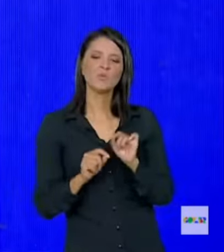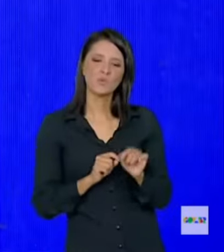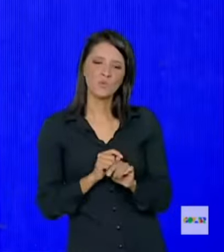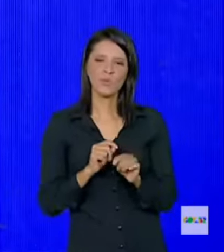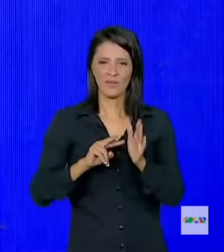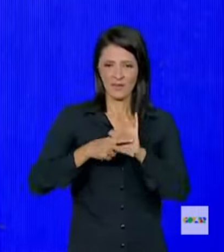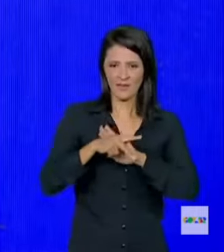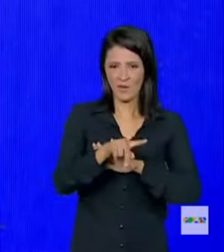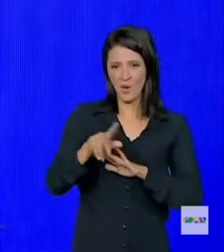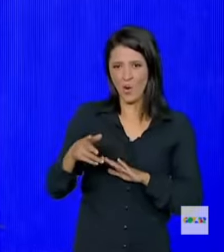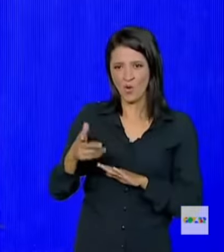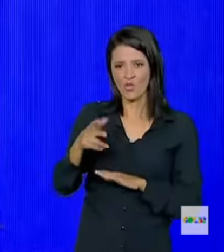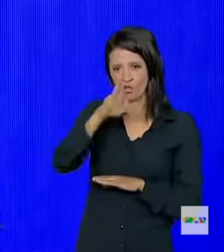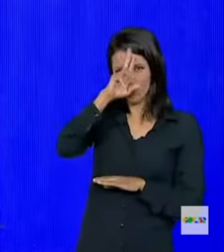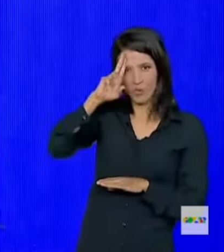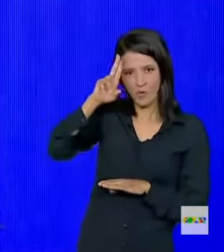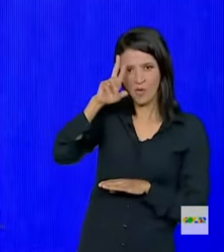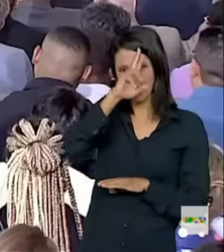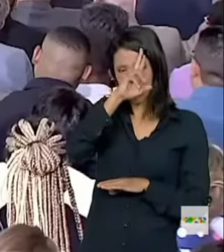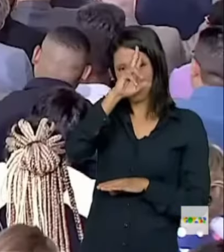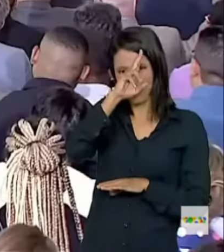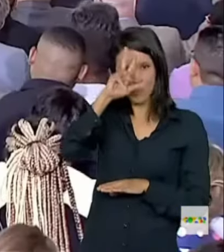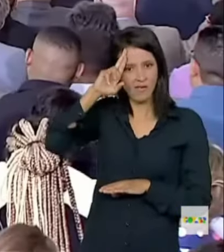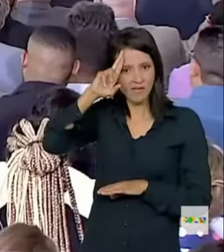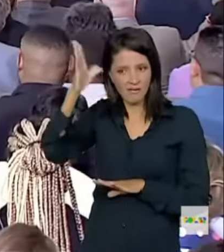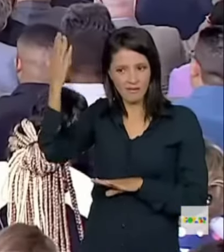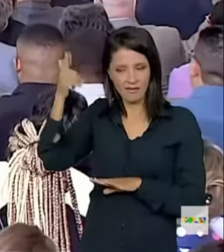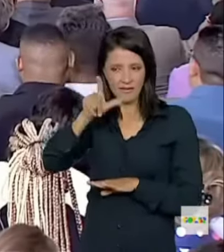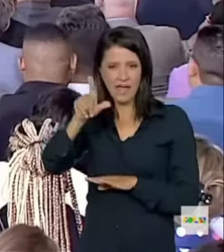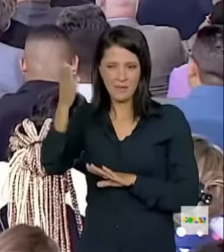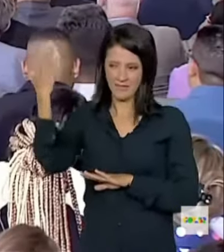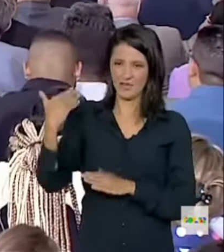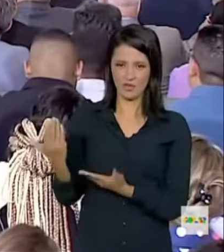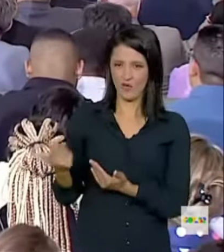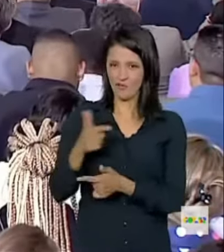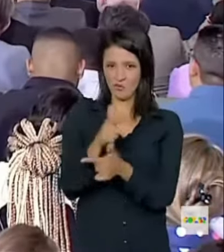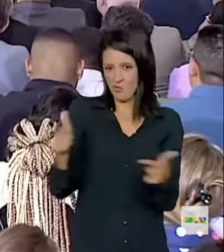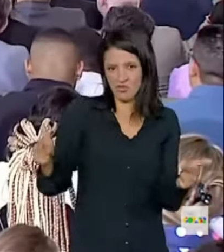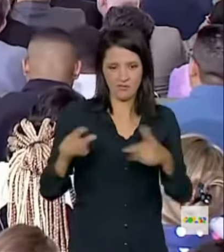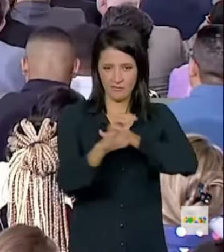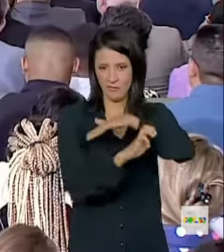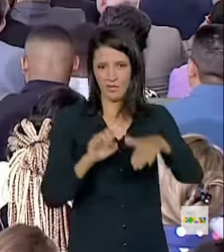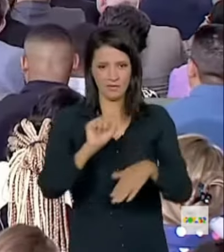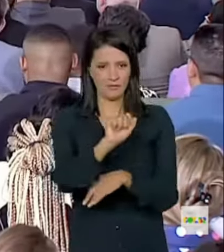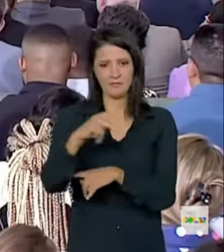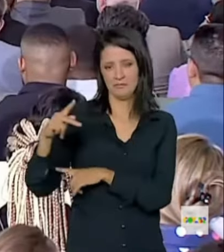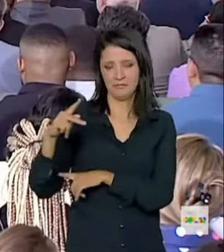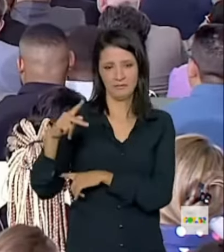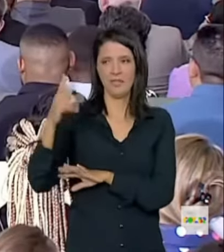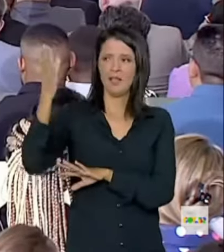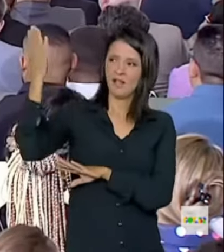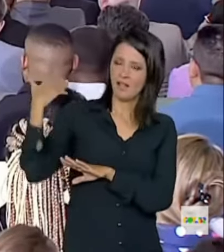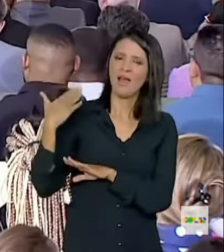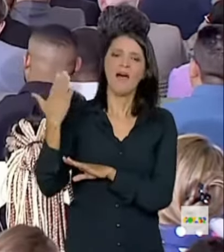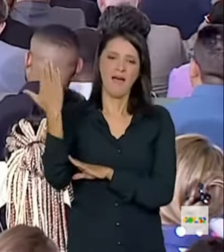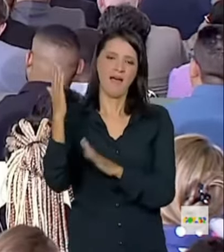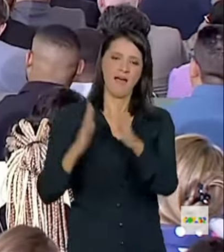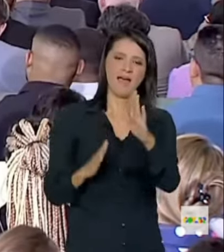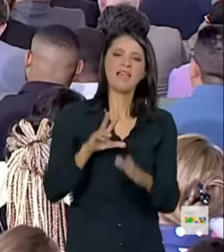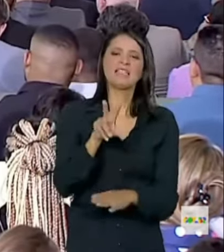do Uber hoje, no meu tempo de jovem, como não tinha empresa de aplicativo, todos nós, na década de